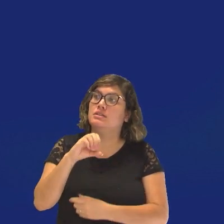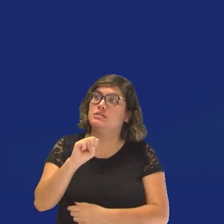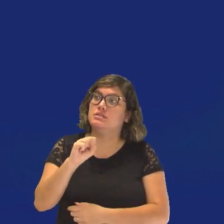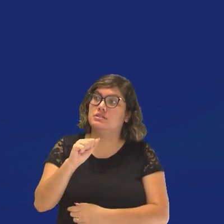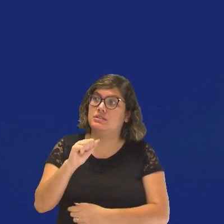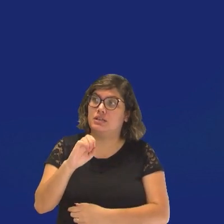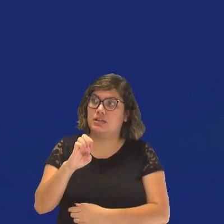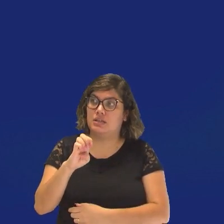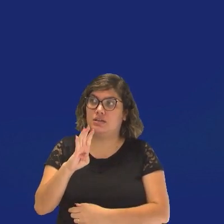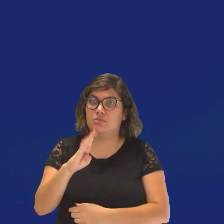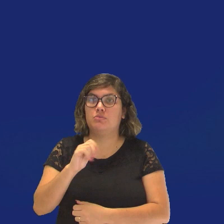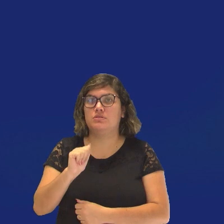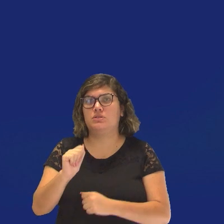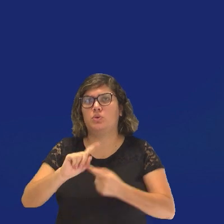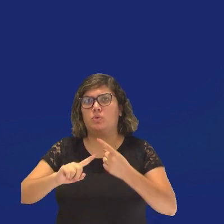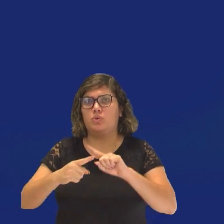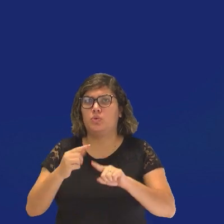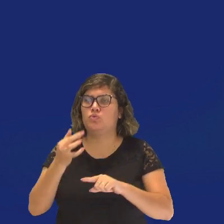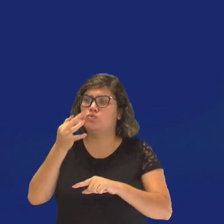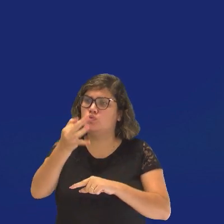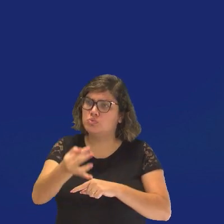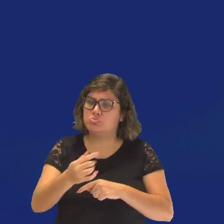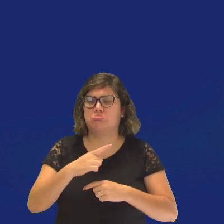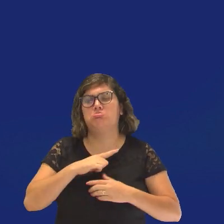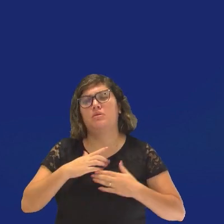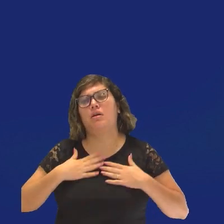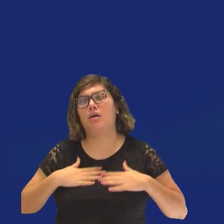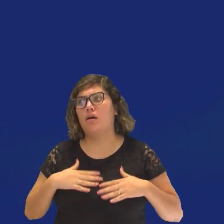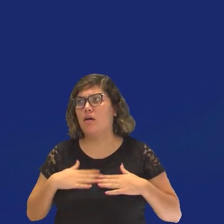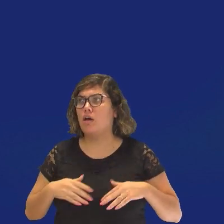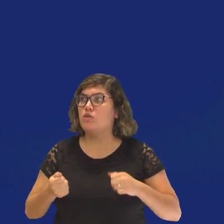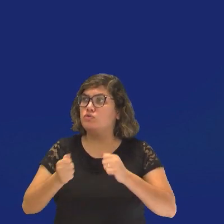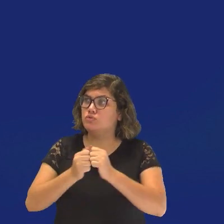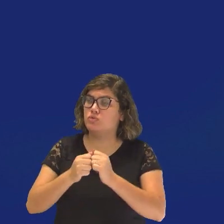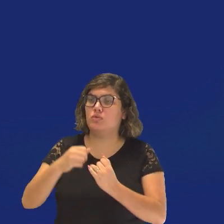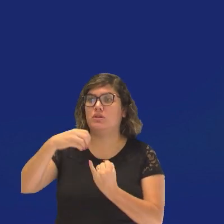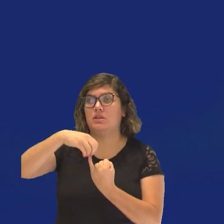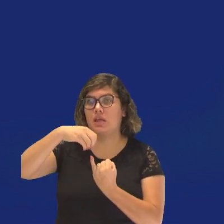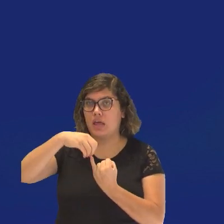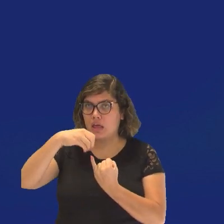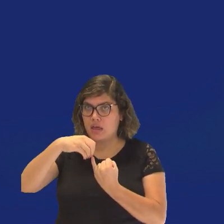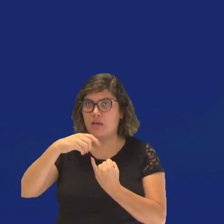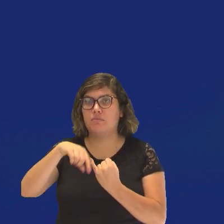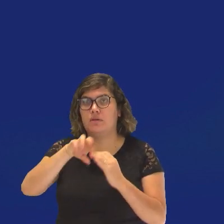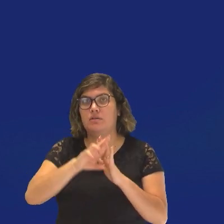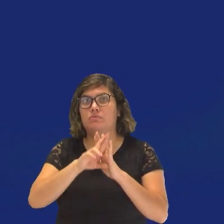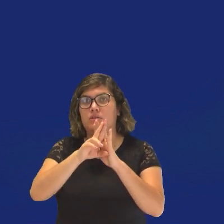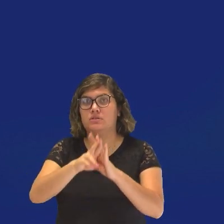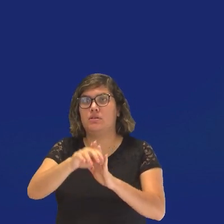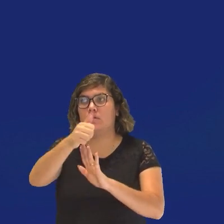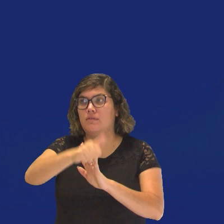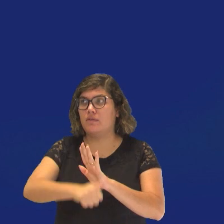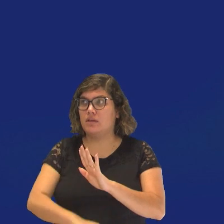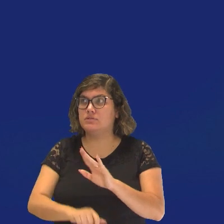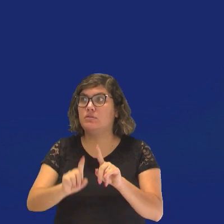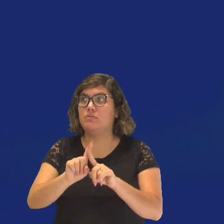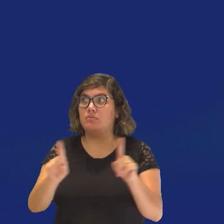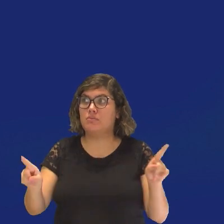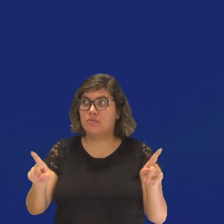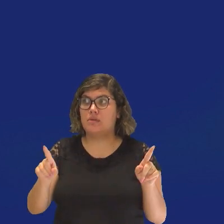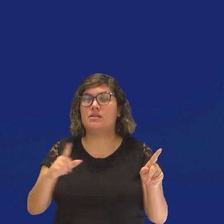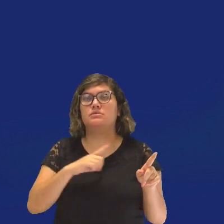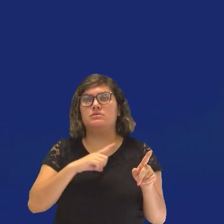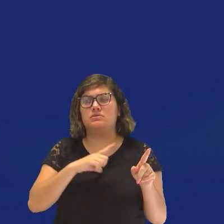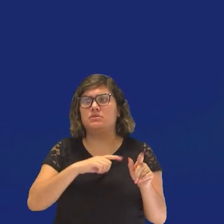que haver uma articulação no futuro, com calma, com os profissionais do INEP, a nossa autarquia responsável pelos processos de avaliação, mas ver a avaliação